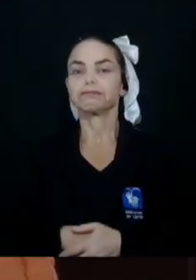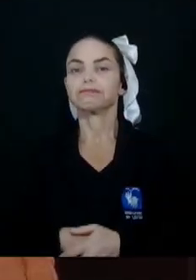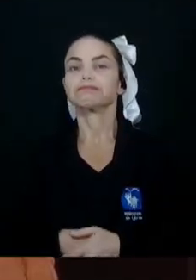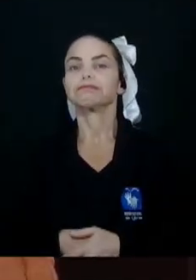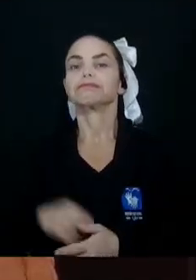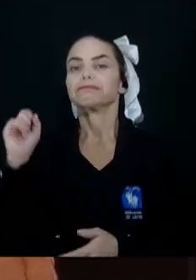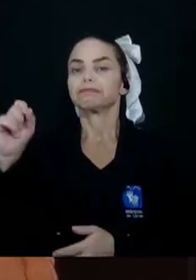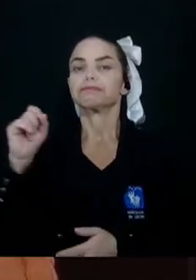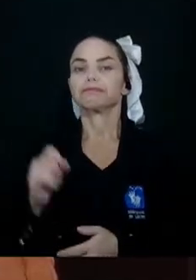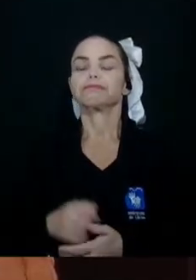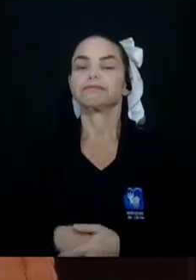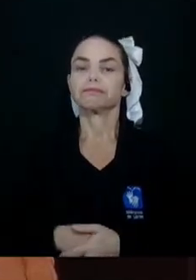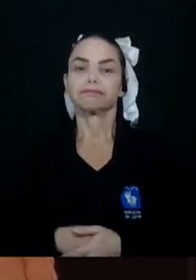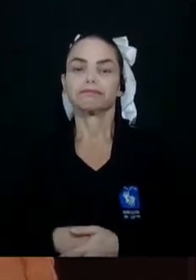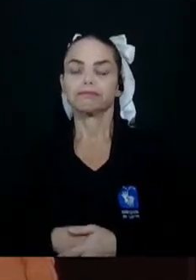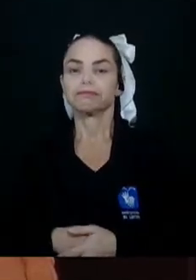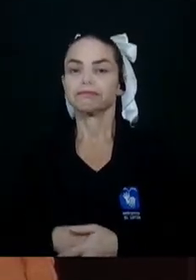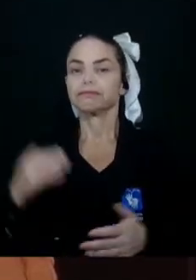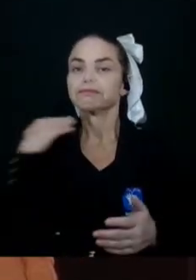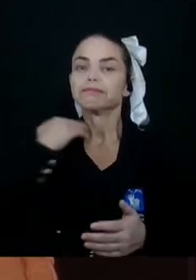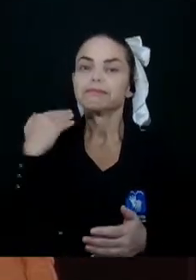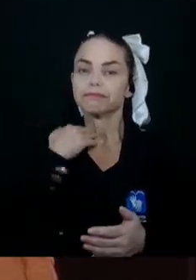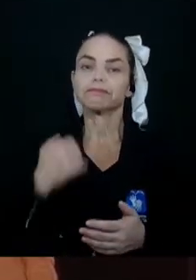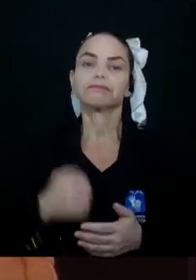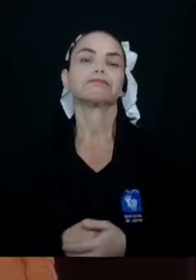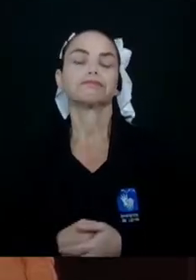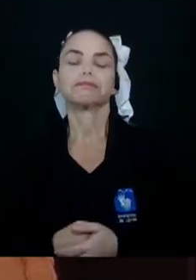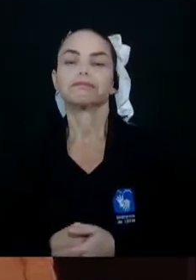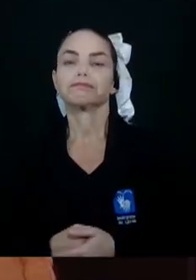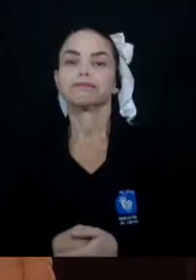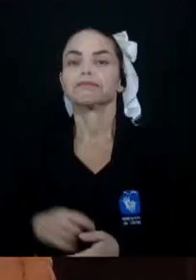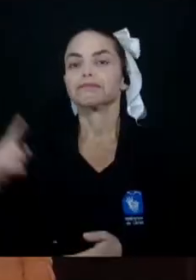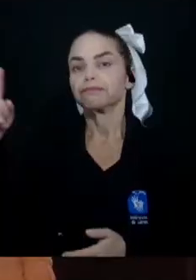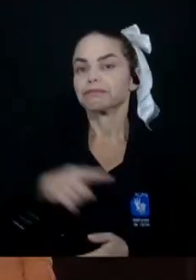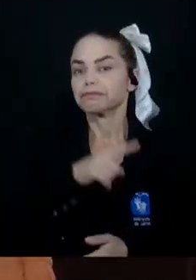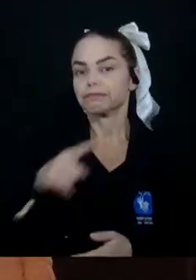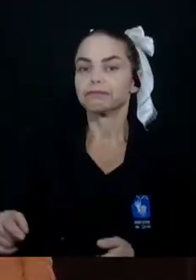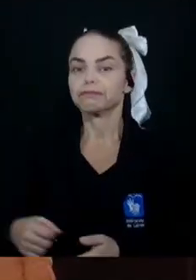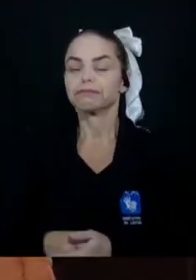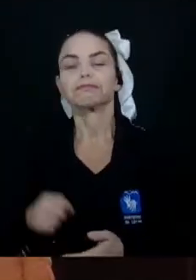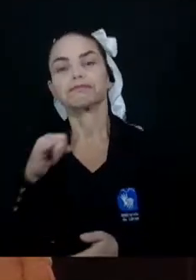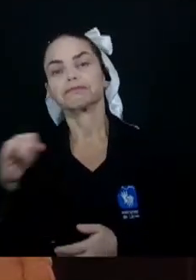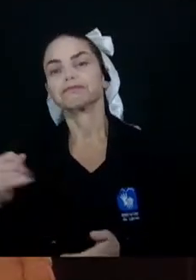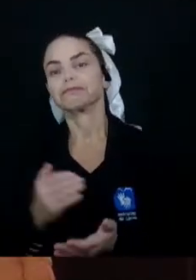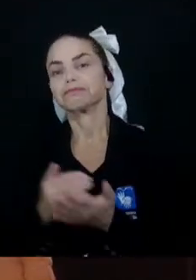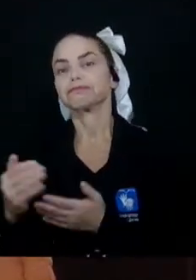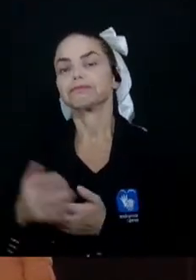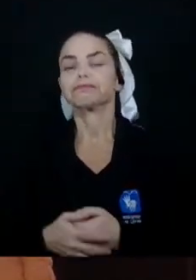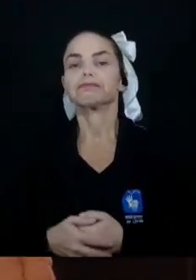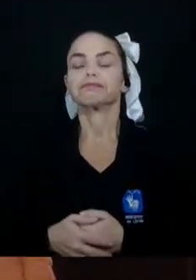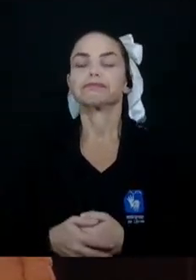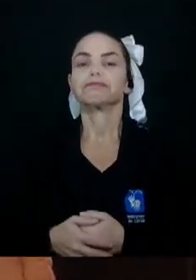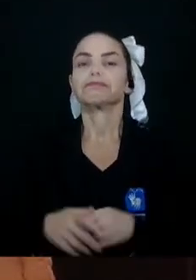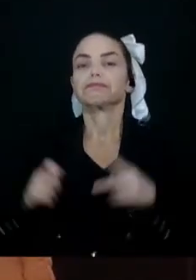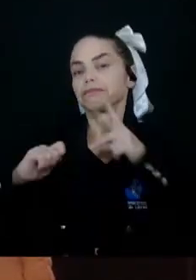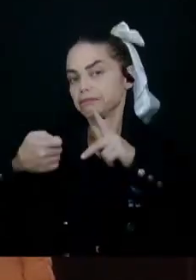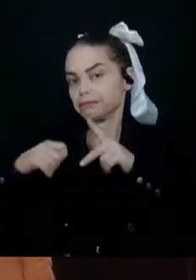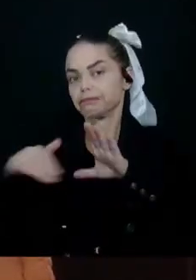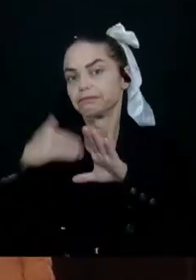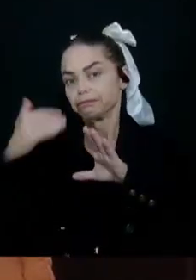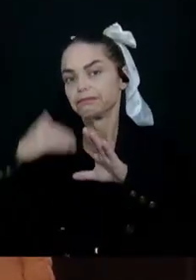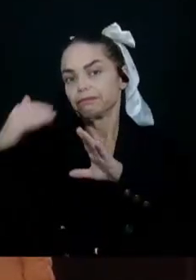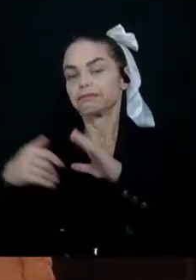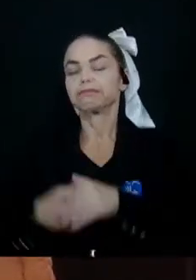contas sejam suspensas, né? Se você começa a receber muitos Pix de vários CPFs,